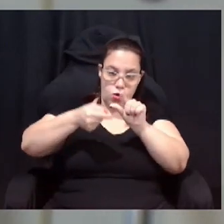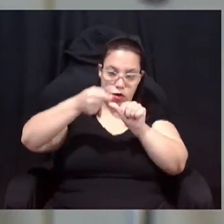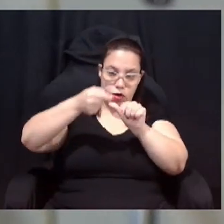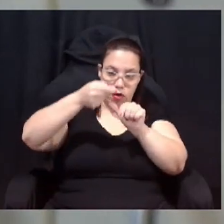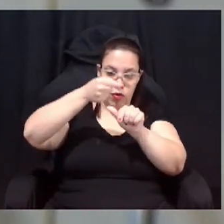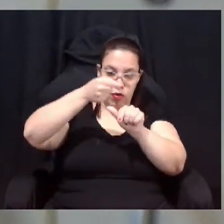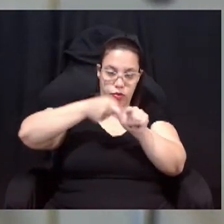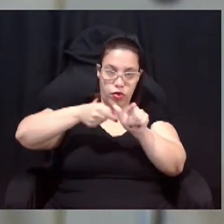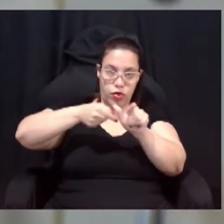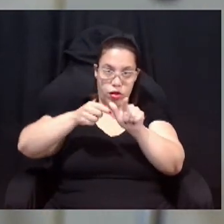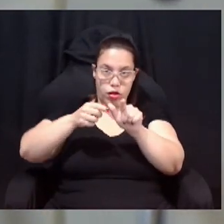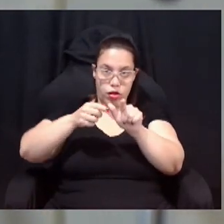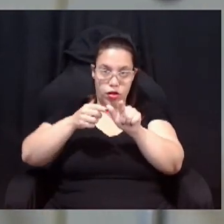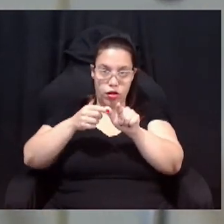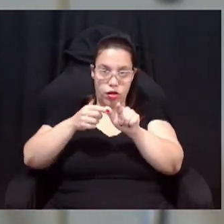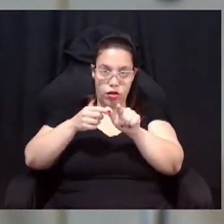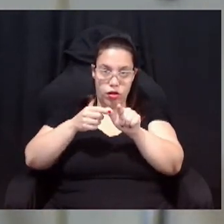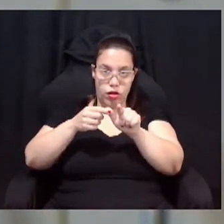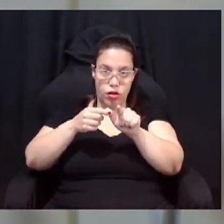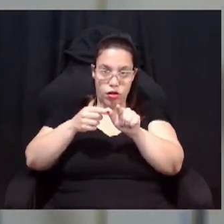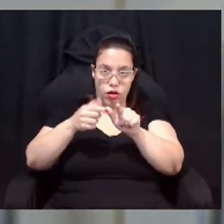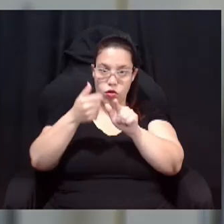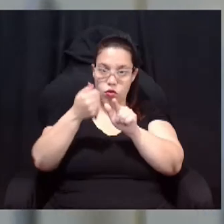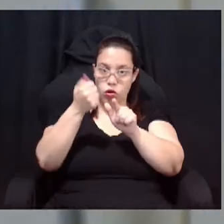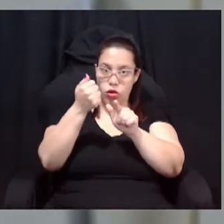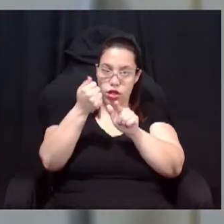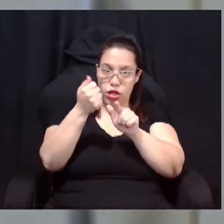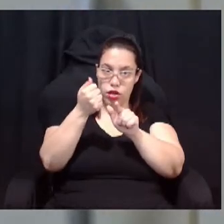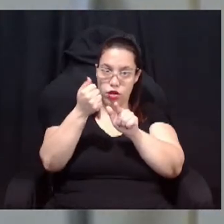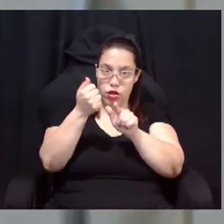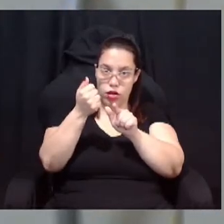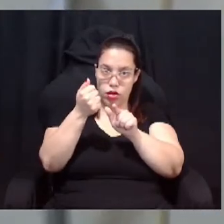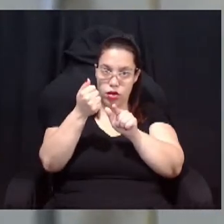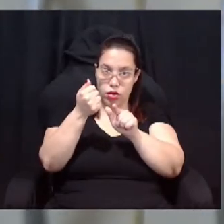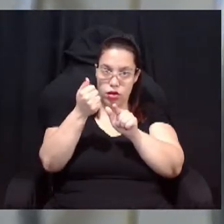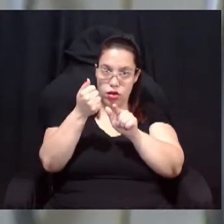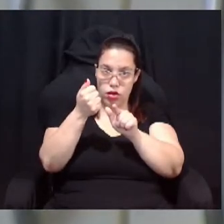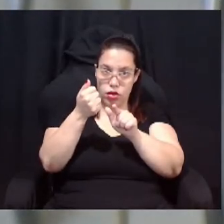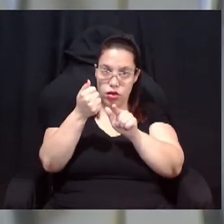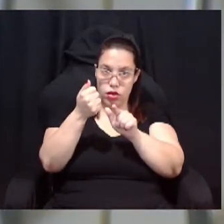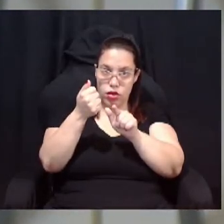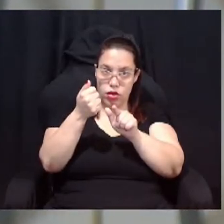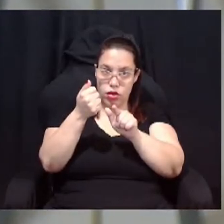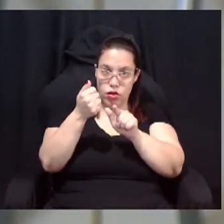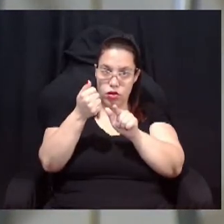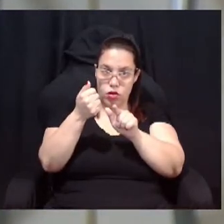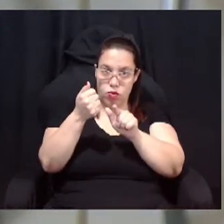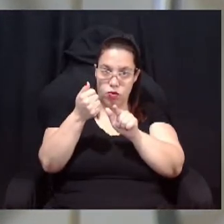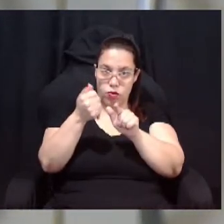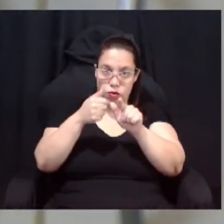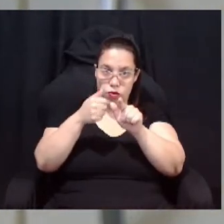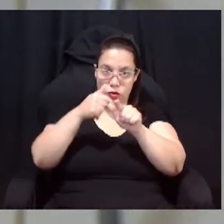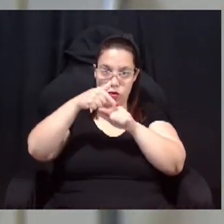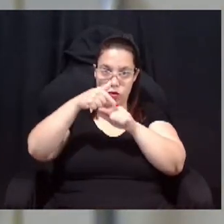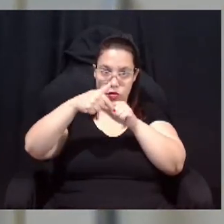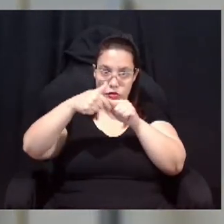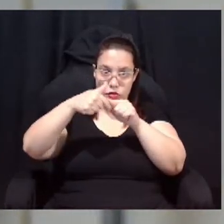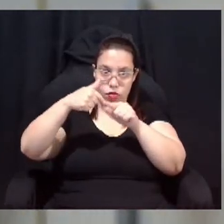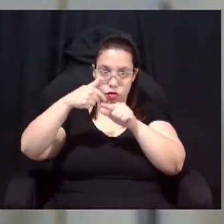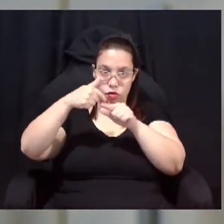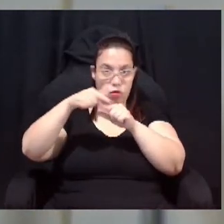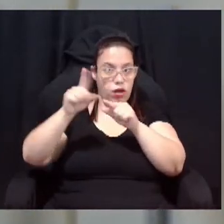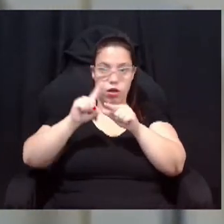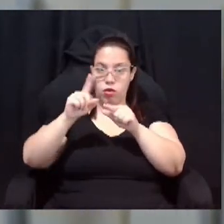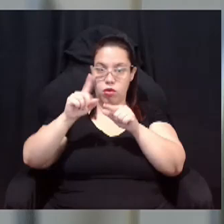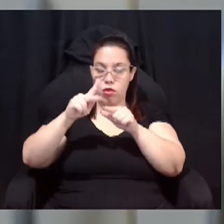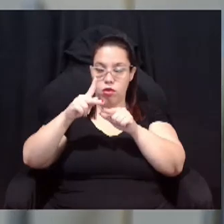juntar aqui no meu polegar, tá bom? E vou começar a girar. Não por cima da minha peça, mas